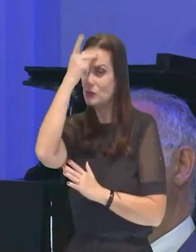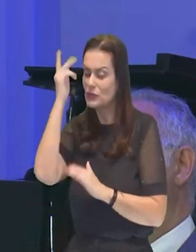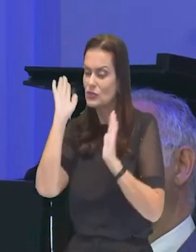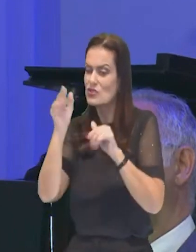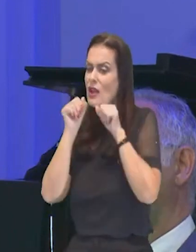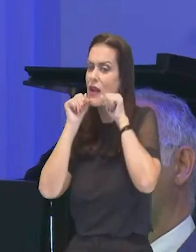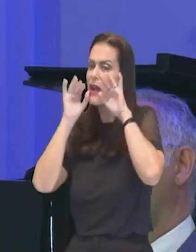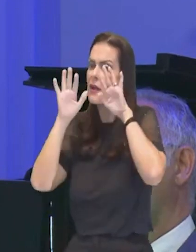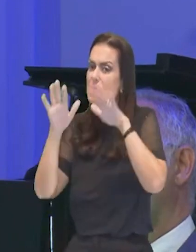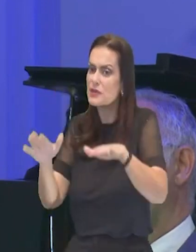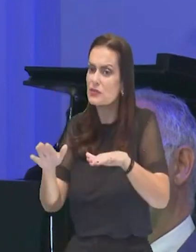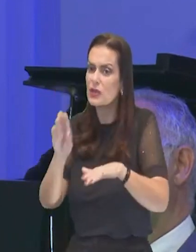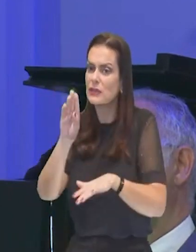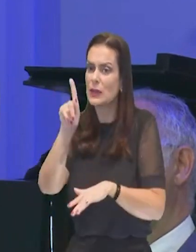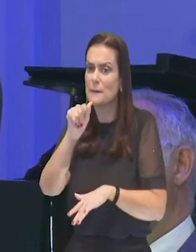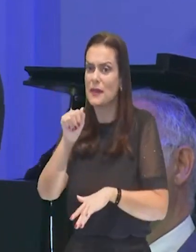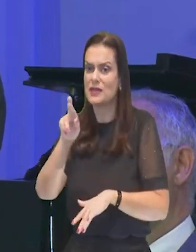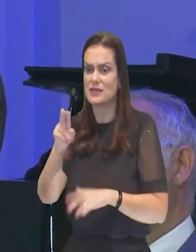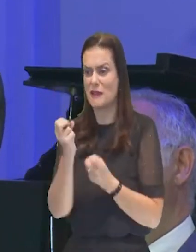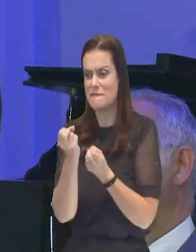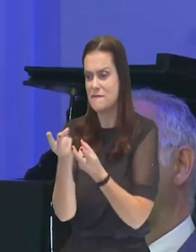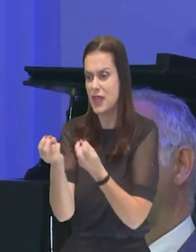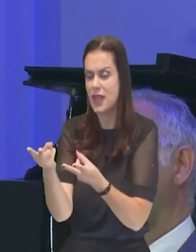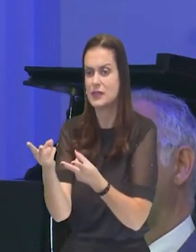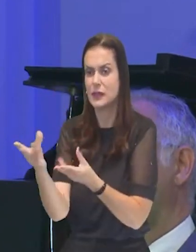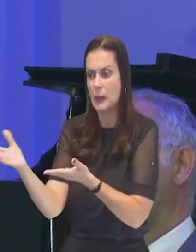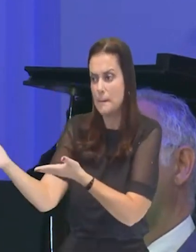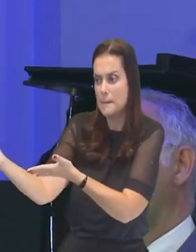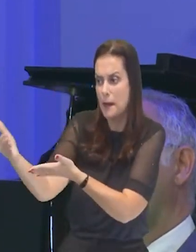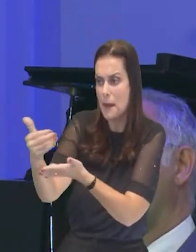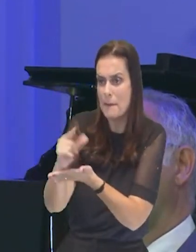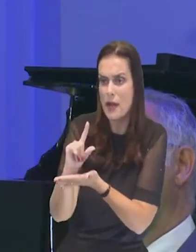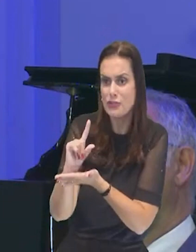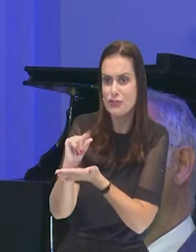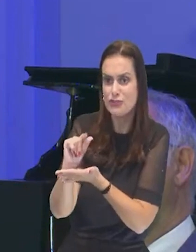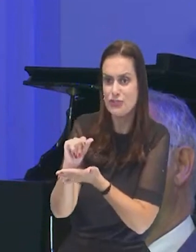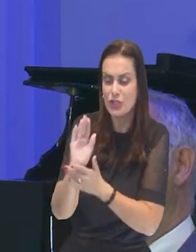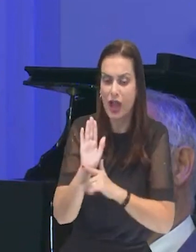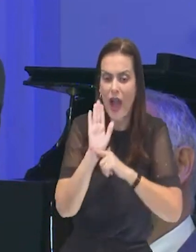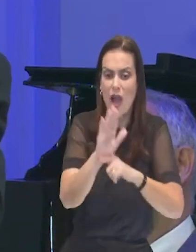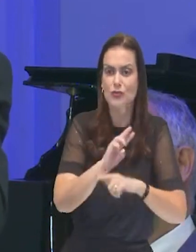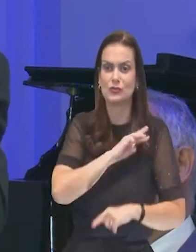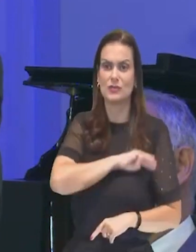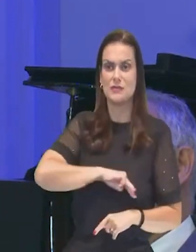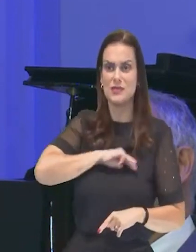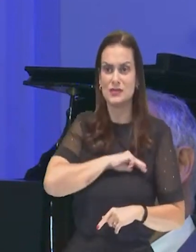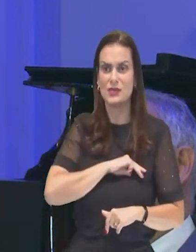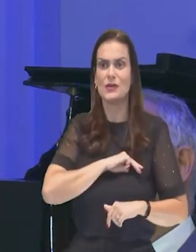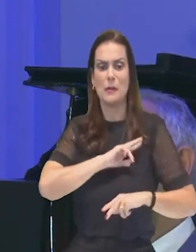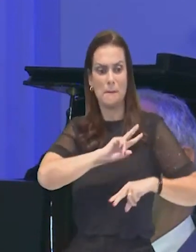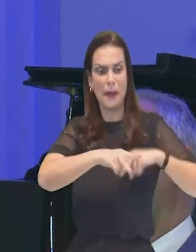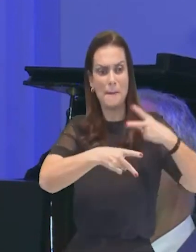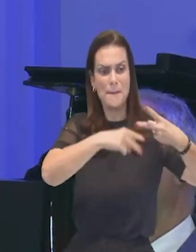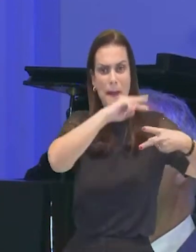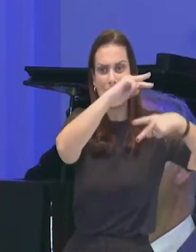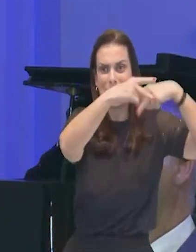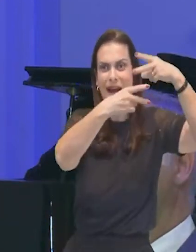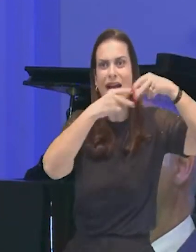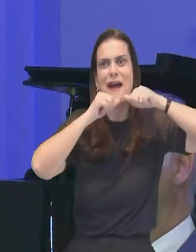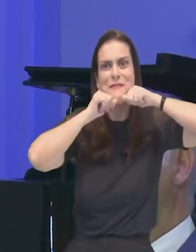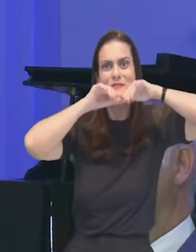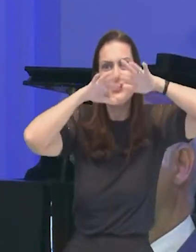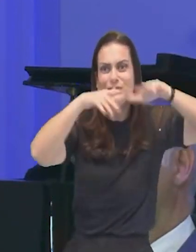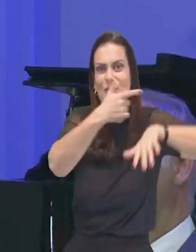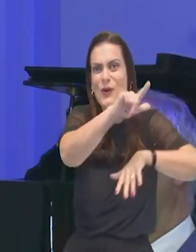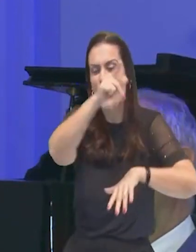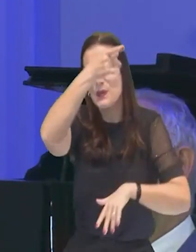no bazar da igreja, e é uma bênção que a arrecadação do bazar ainda vai para missões, ainda vai abençoar mais vidas, mas guardado dentro do seu